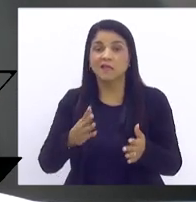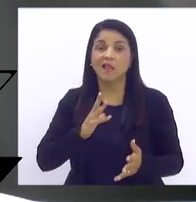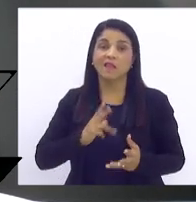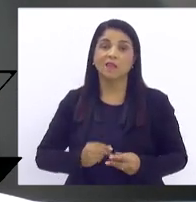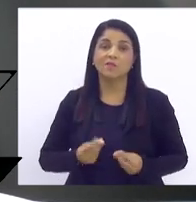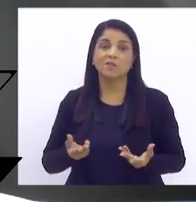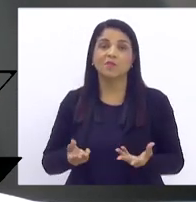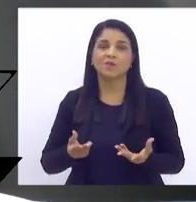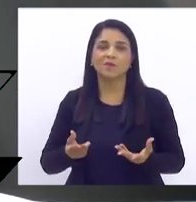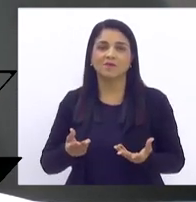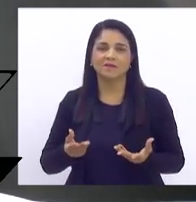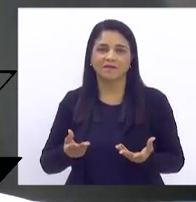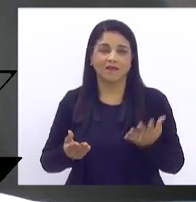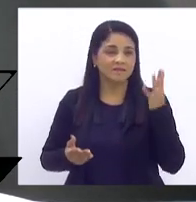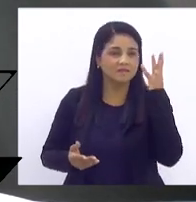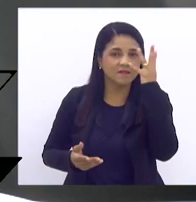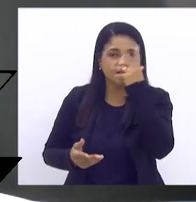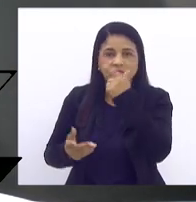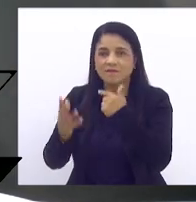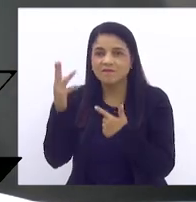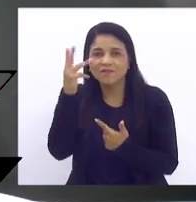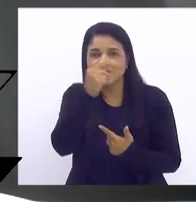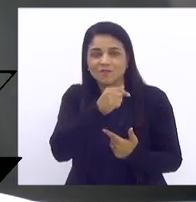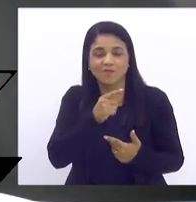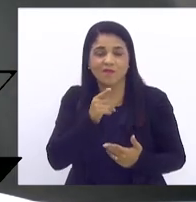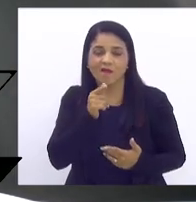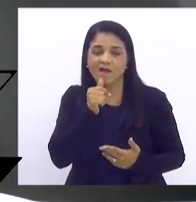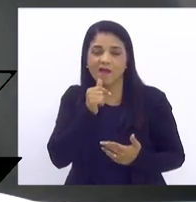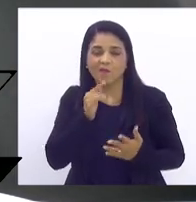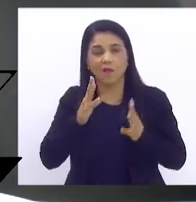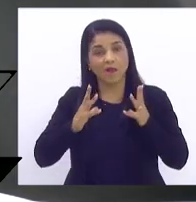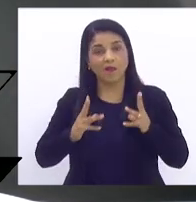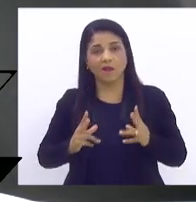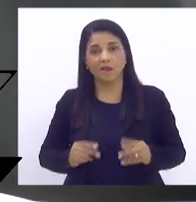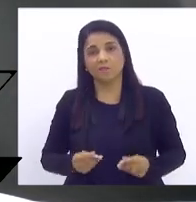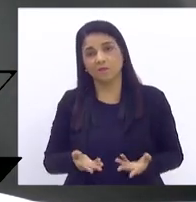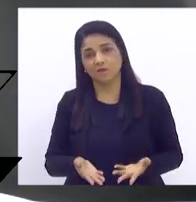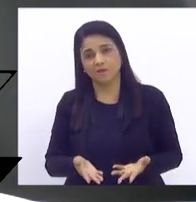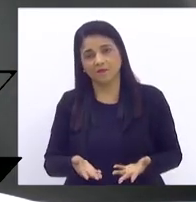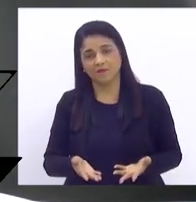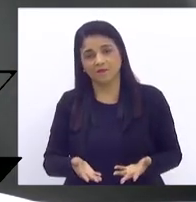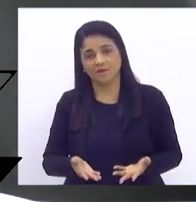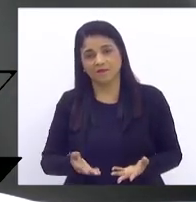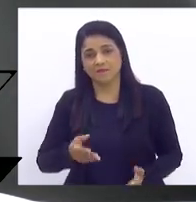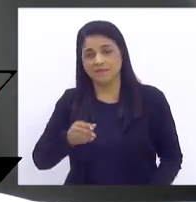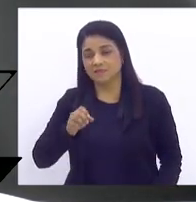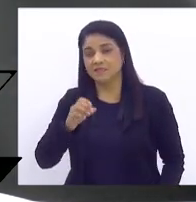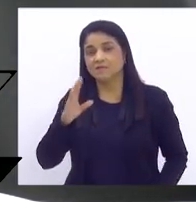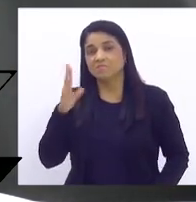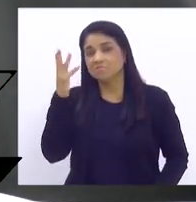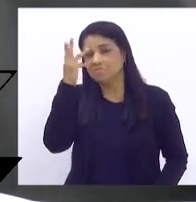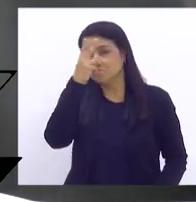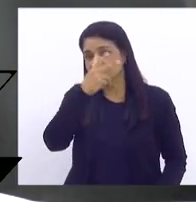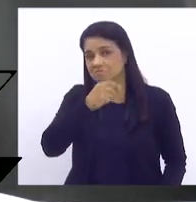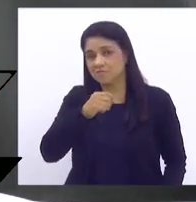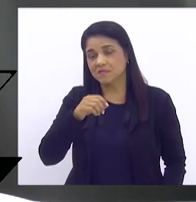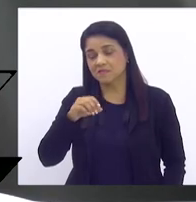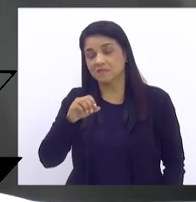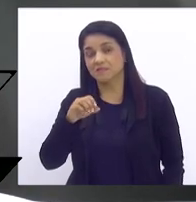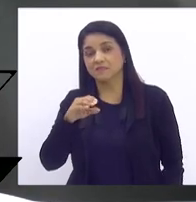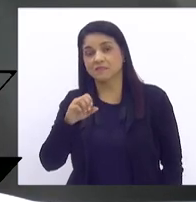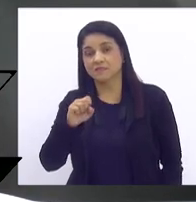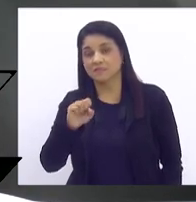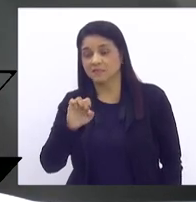beleza cênica, para mim, seria só água límpida. Seria uma beleza cênica fantástica. Isto é a